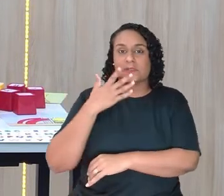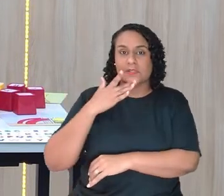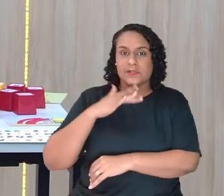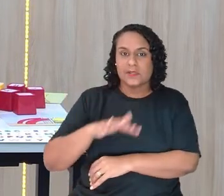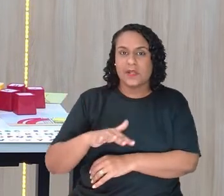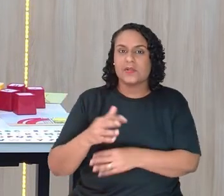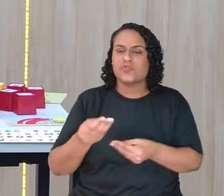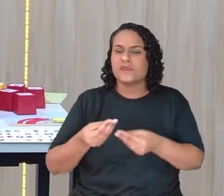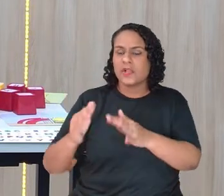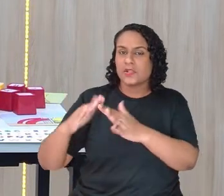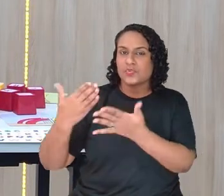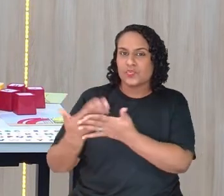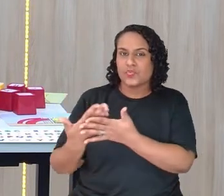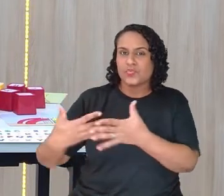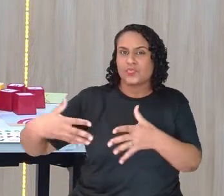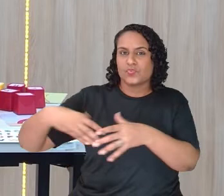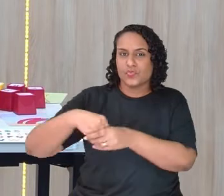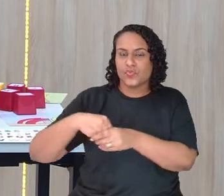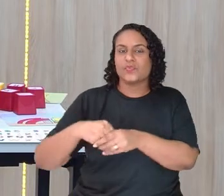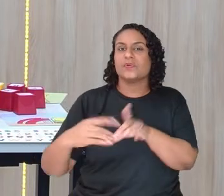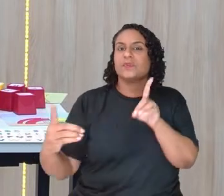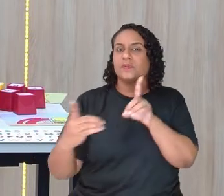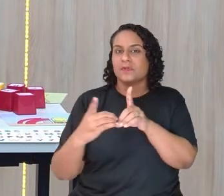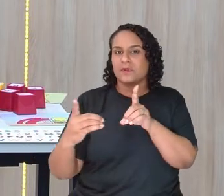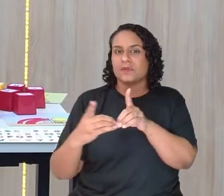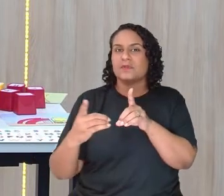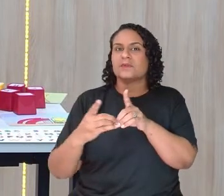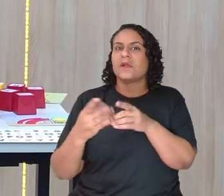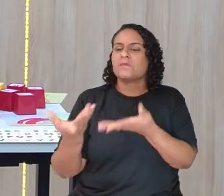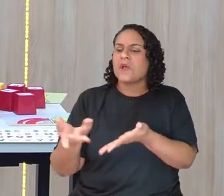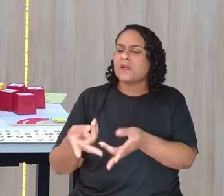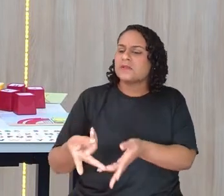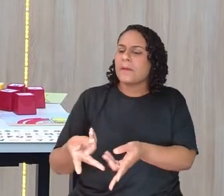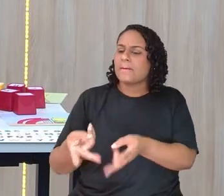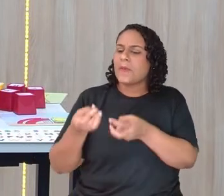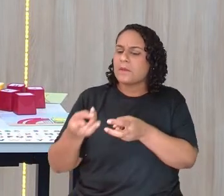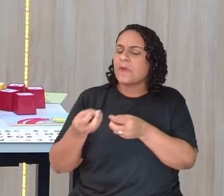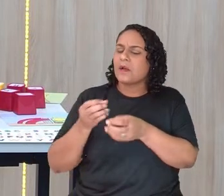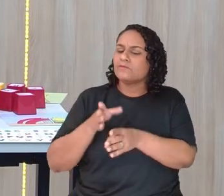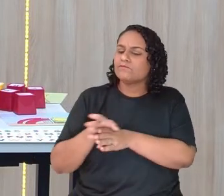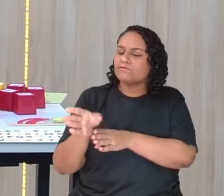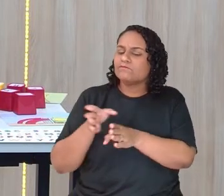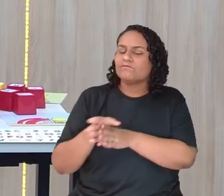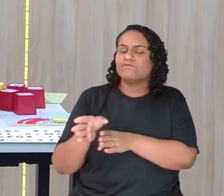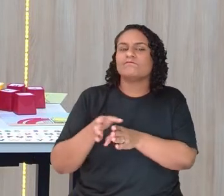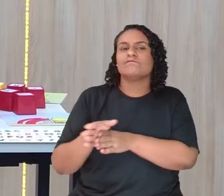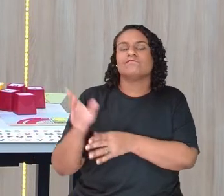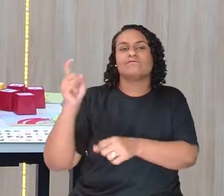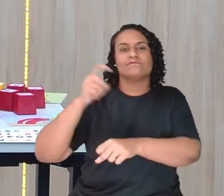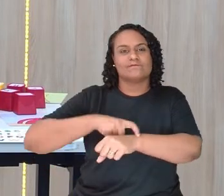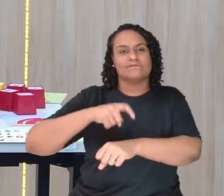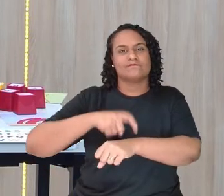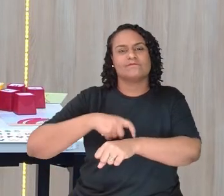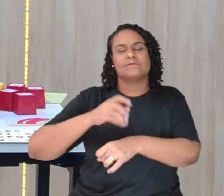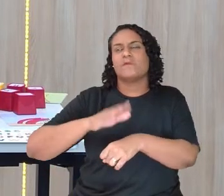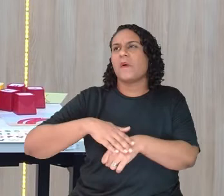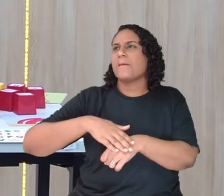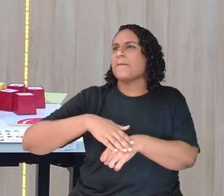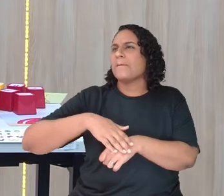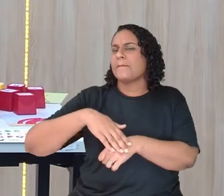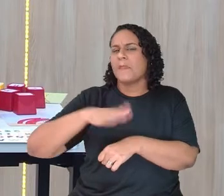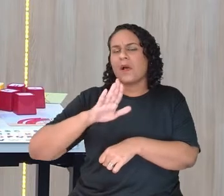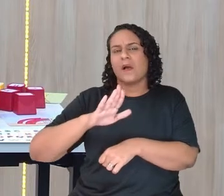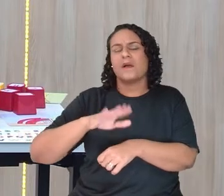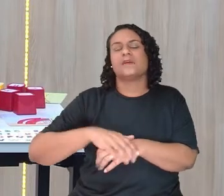criança na escola, no atendimento, essa orientação temporal que vai muito mais além do que